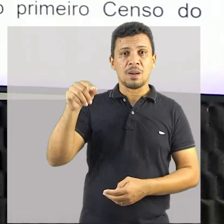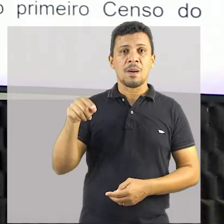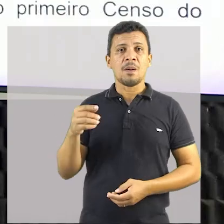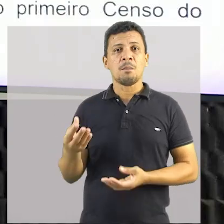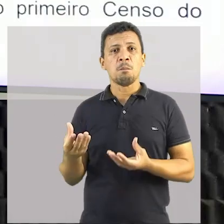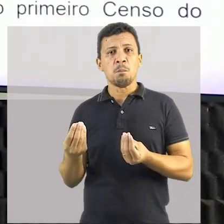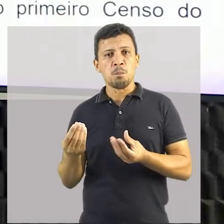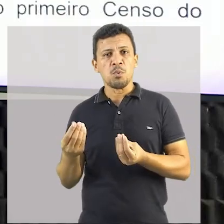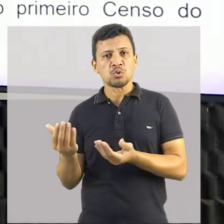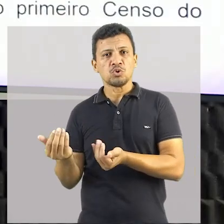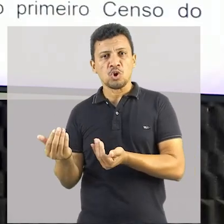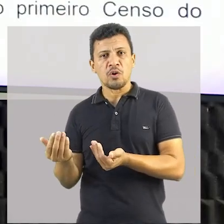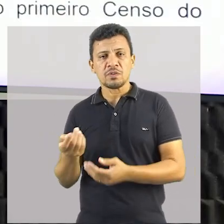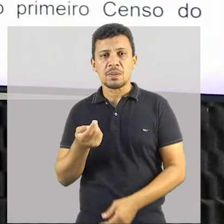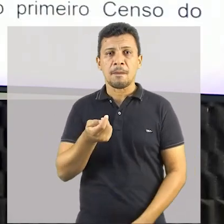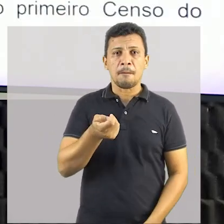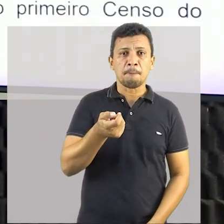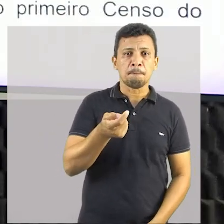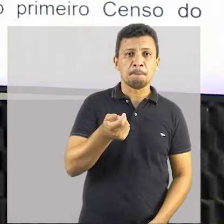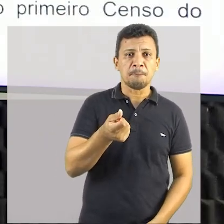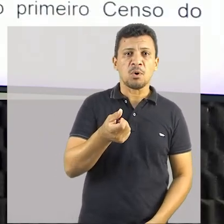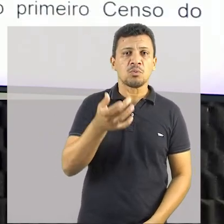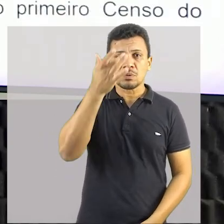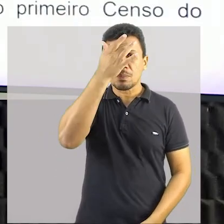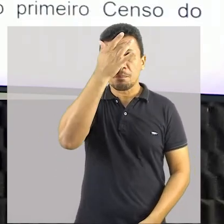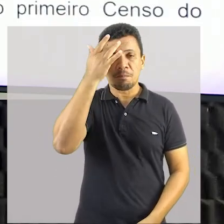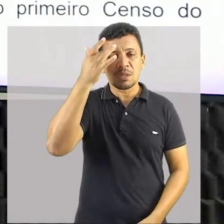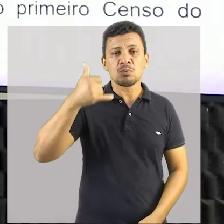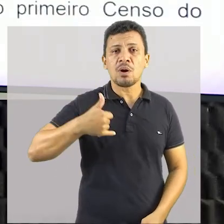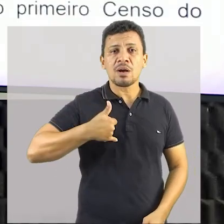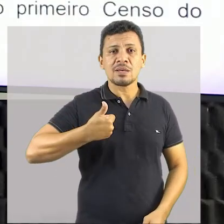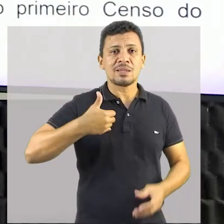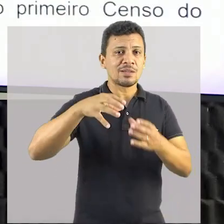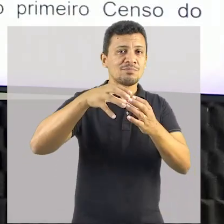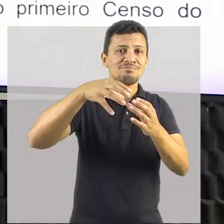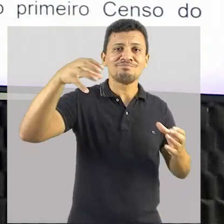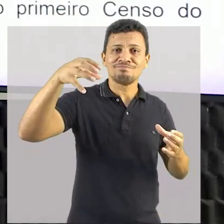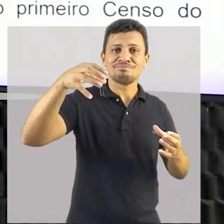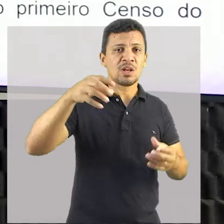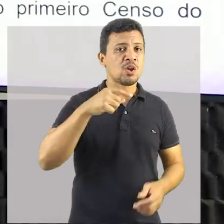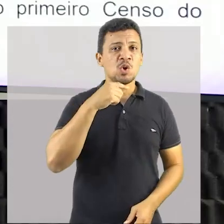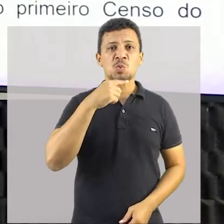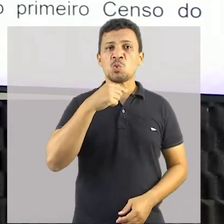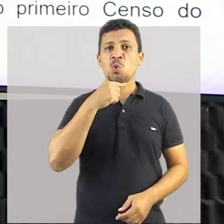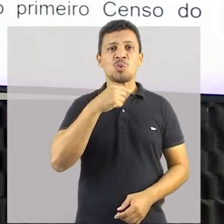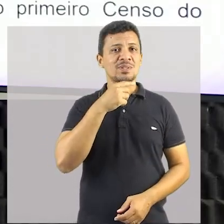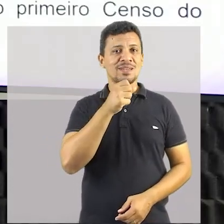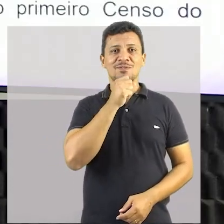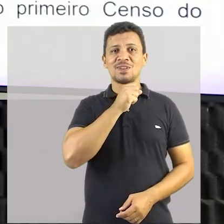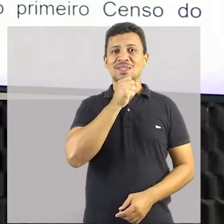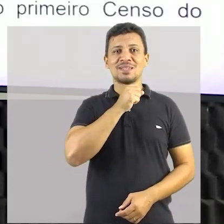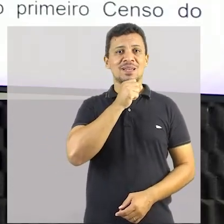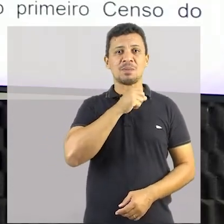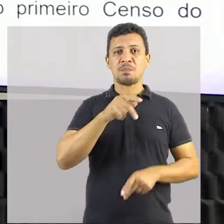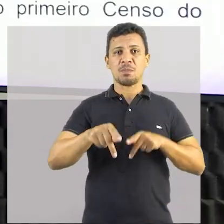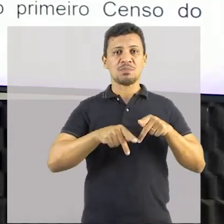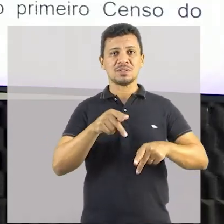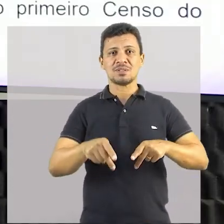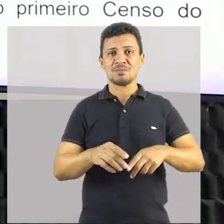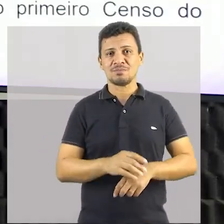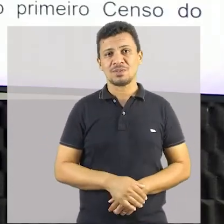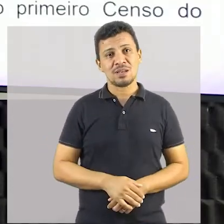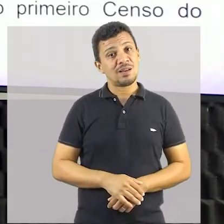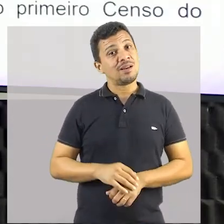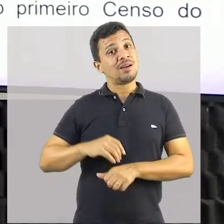poucos idosos. A população não consegue envelhecer, ok? Essa é a leitura. Só que no transcorrer da nossa história,